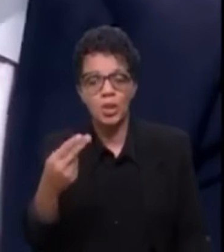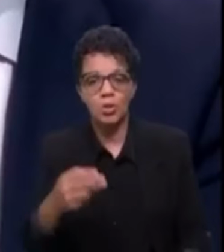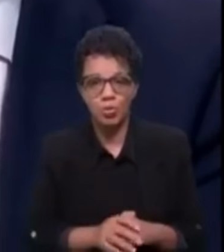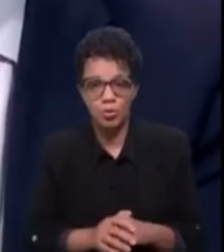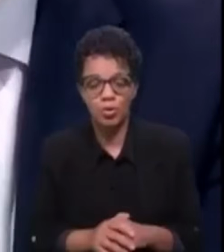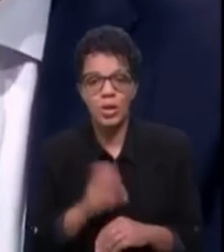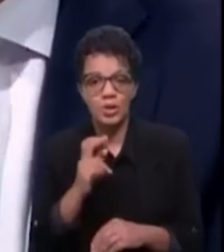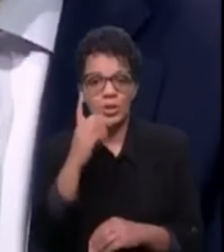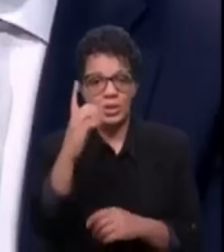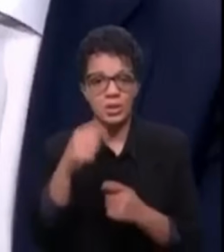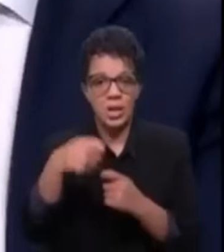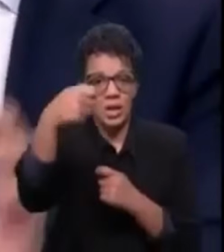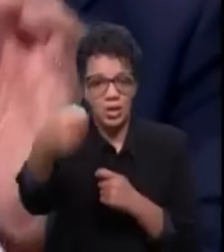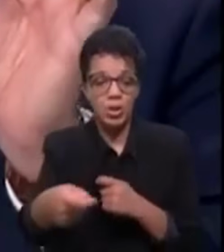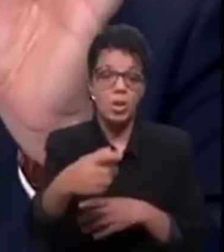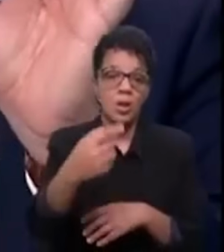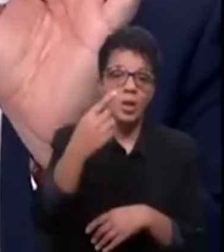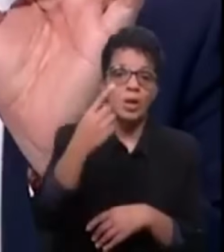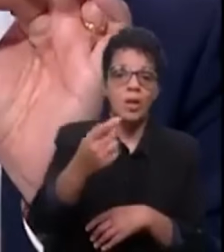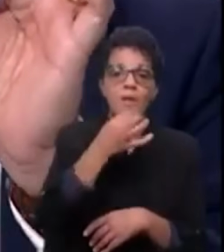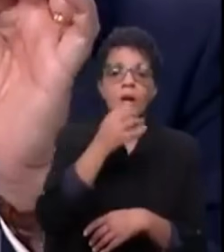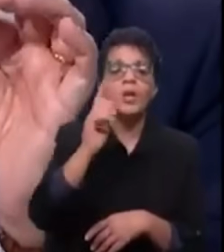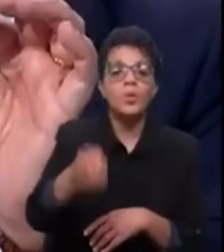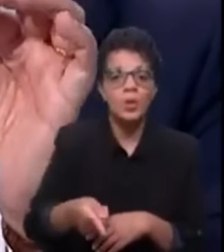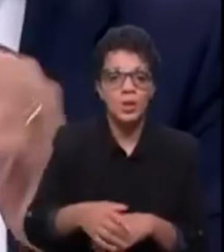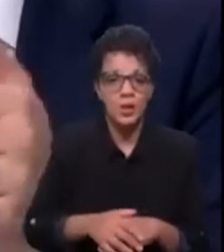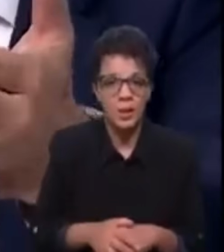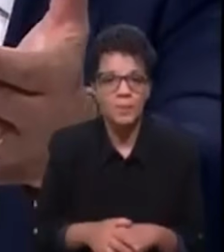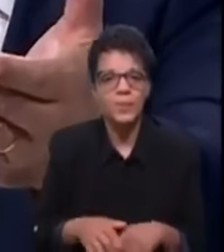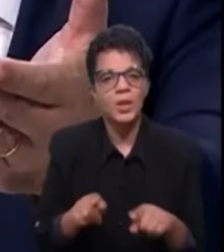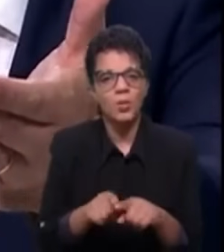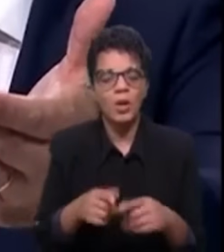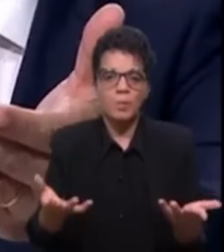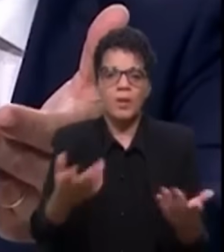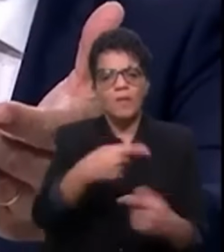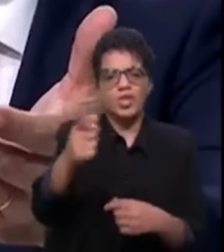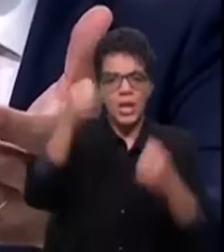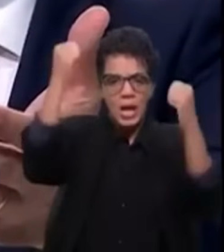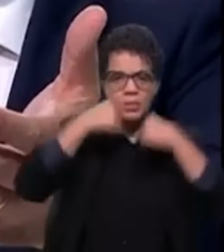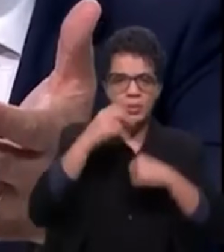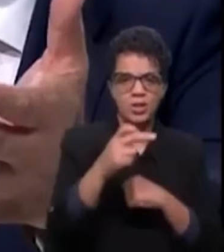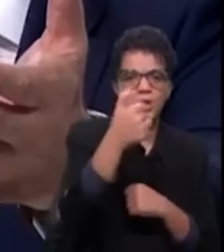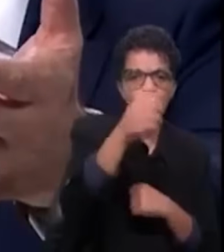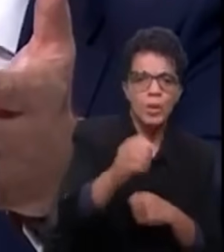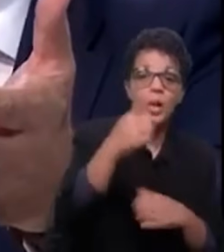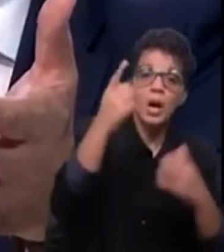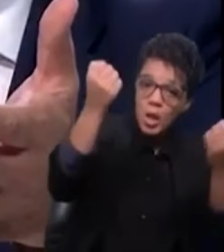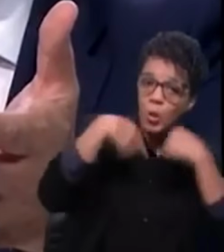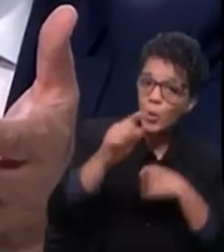enganar por caus Dev engar des você Eng